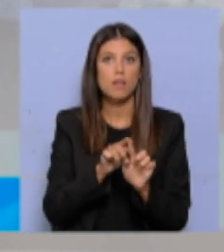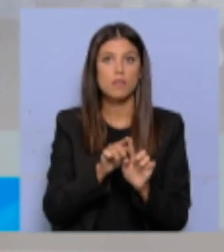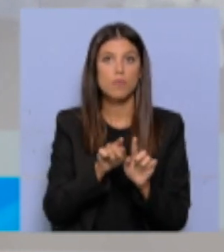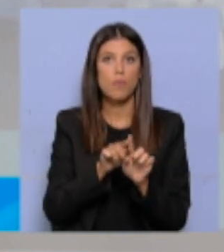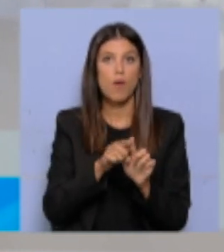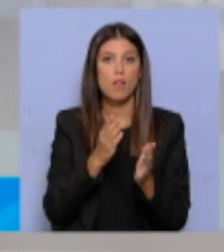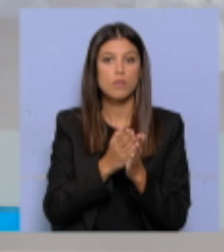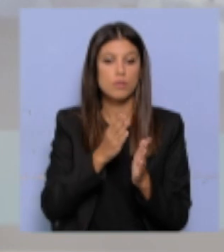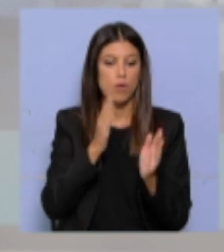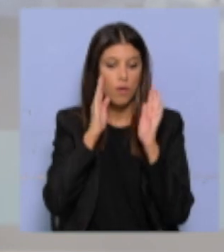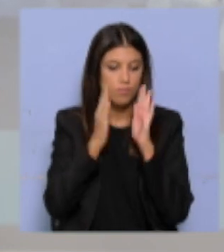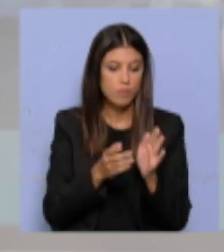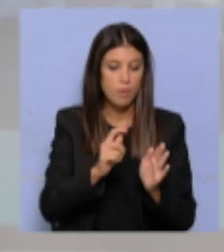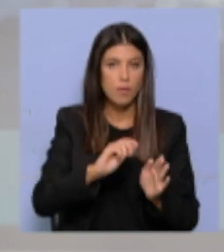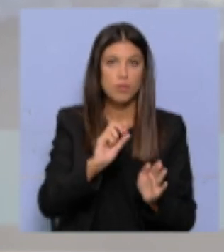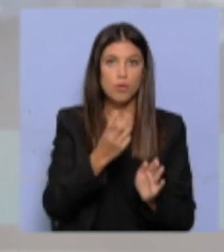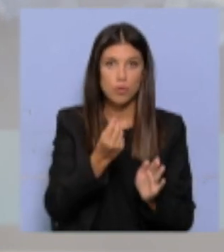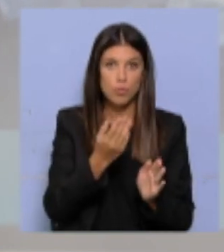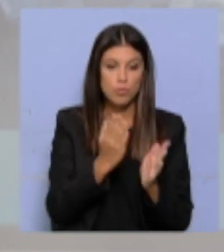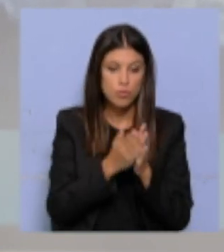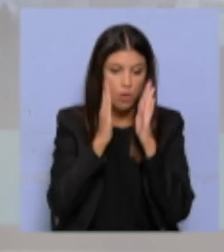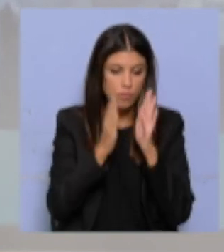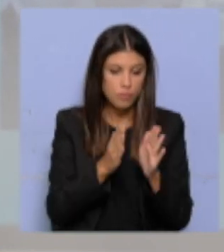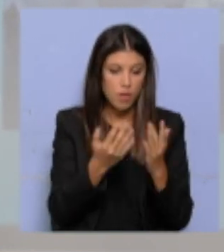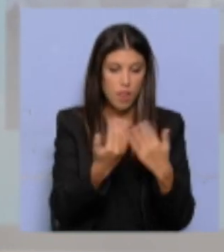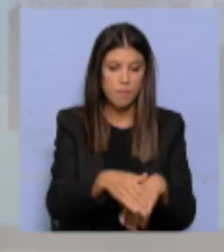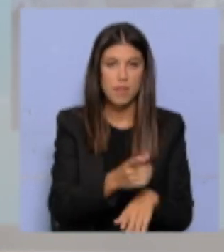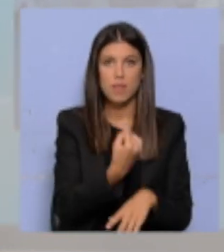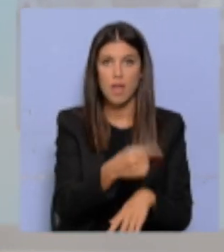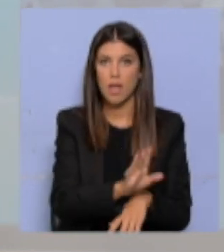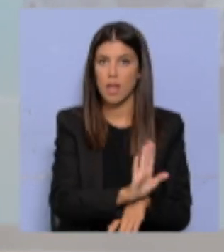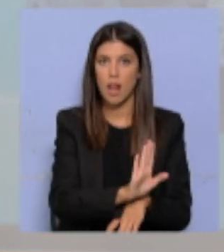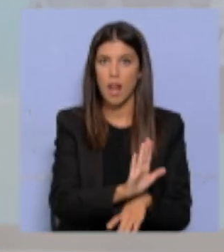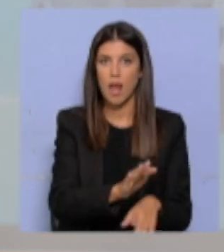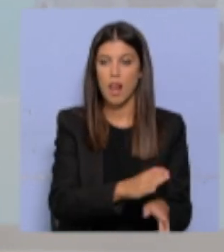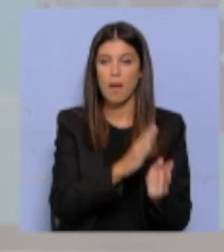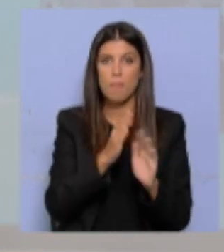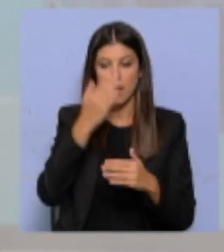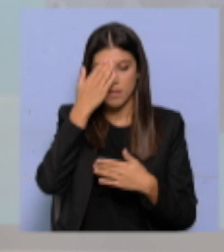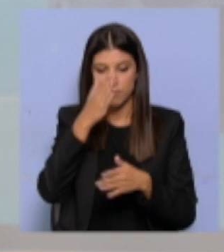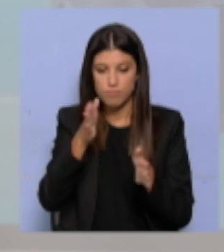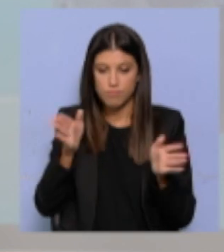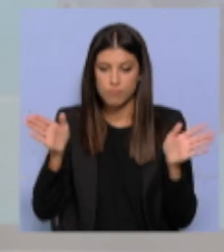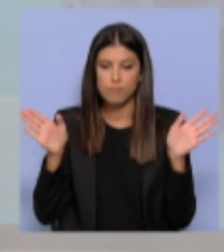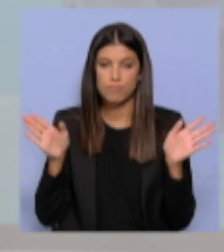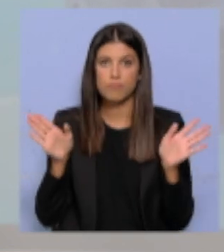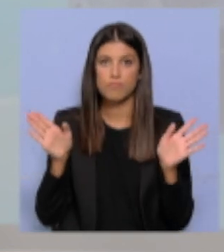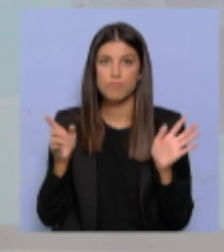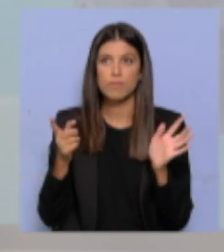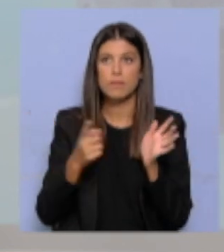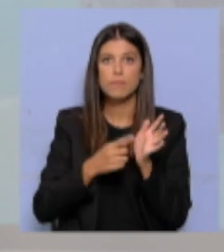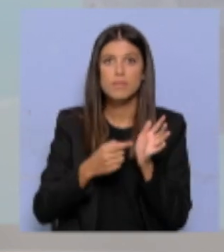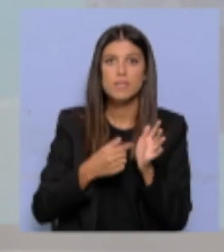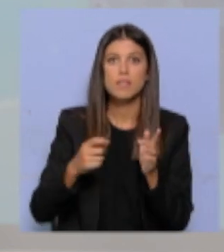no mês de outubro, porque isso seria muito limitado. Agora, de facto, nós precisamos sempre de